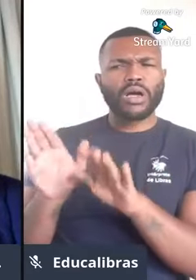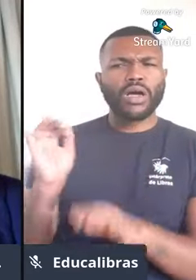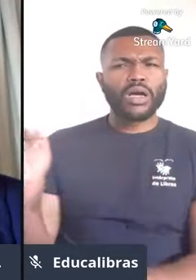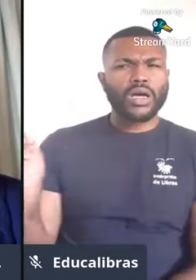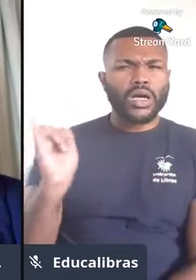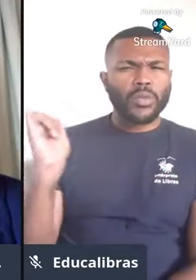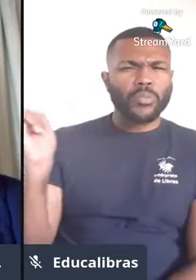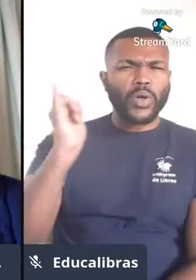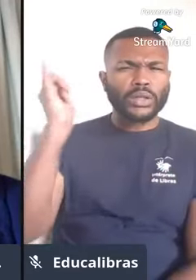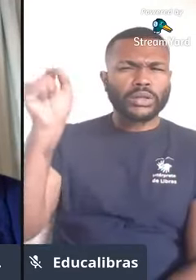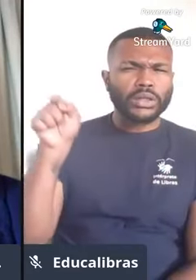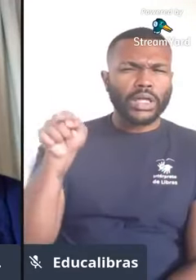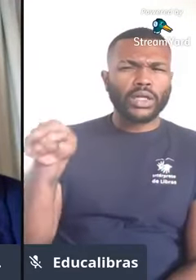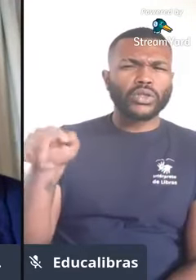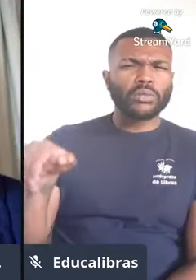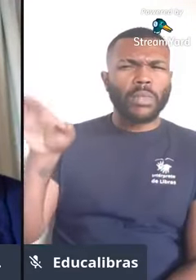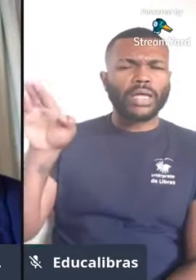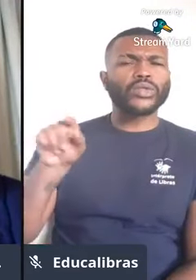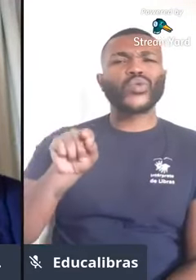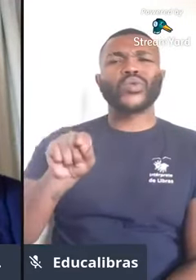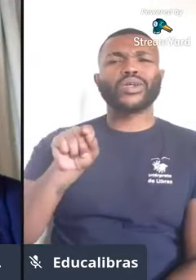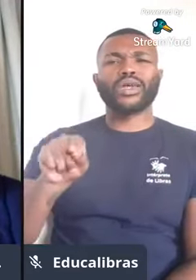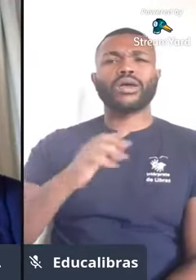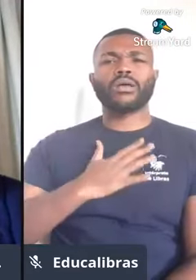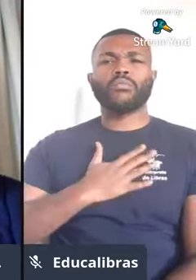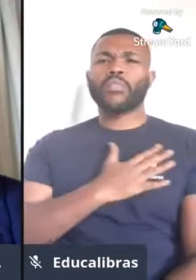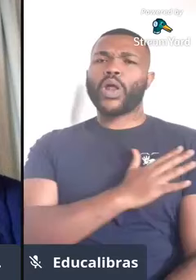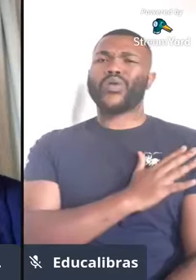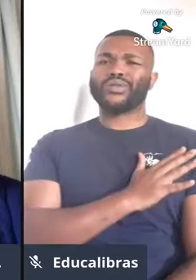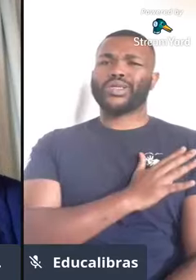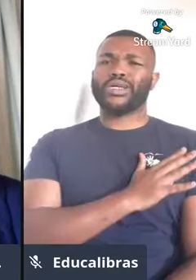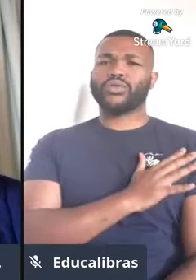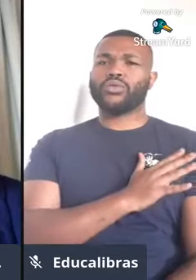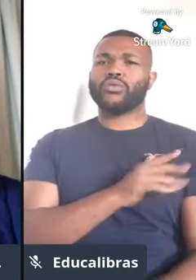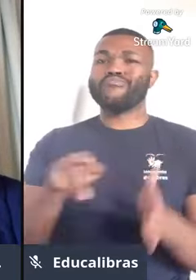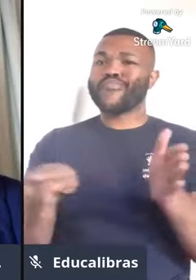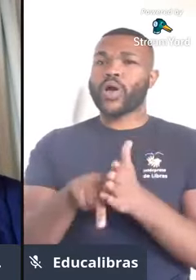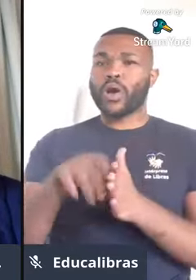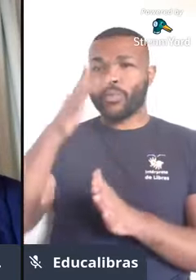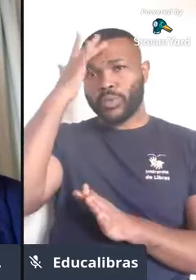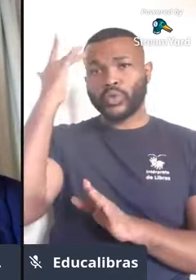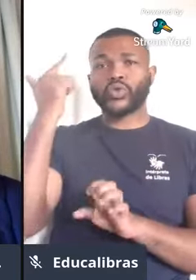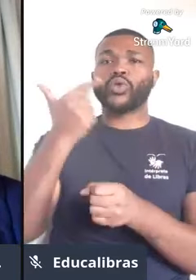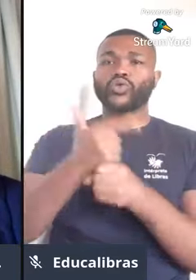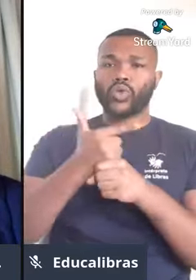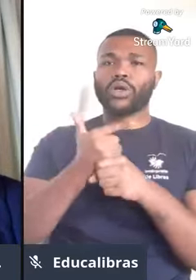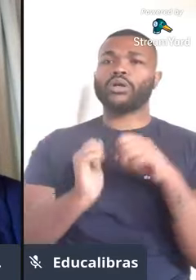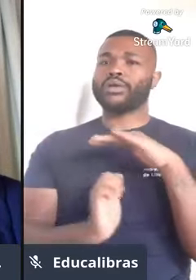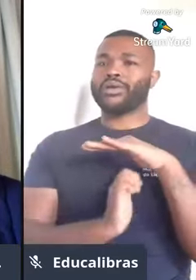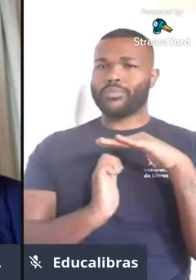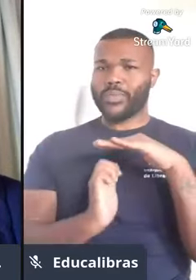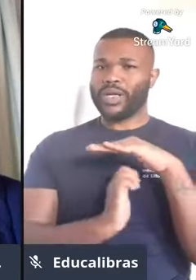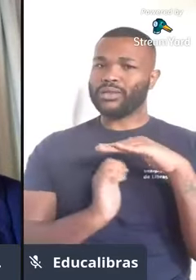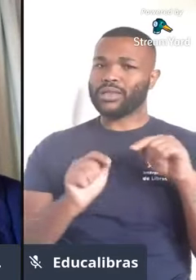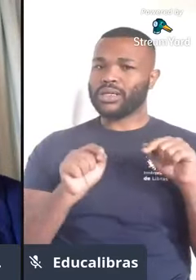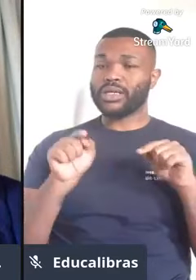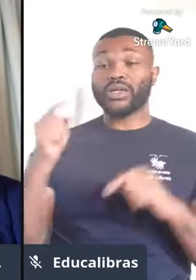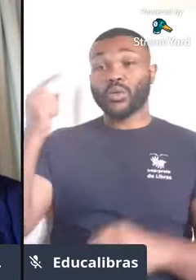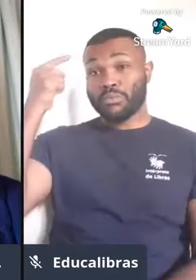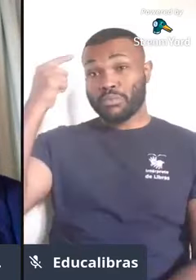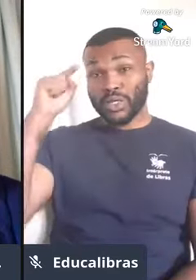é o preconceito por parte dos empregadores. Eu acredito que ainda, apesar da